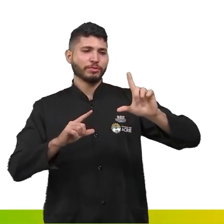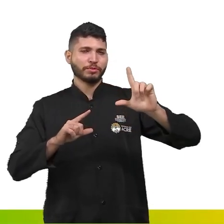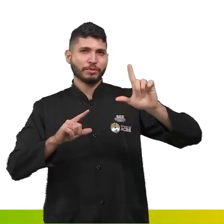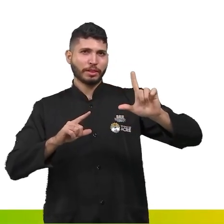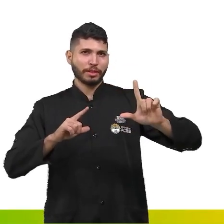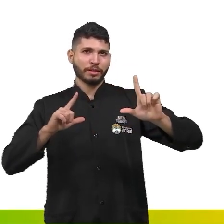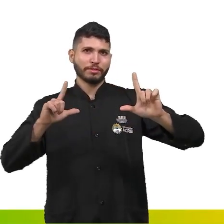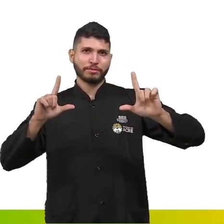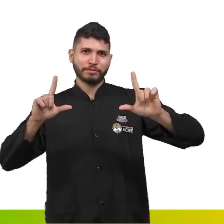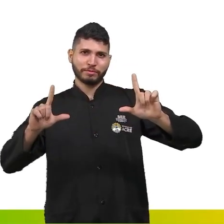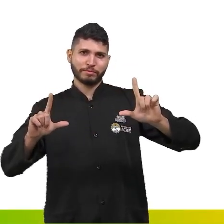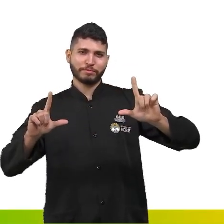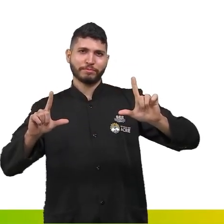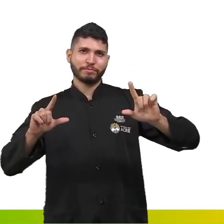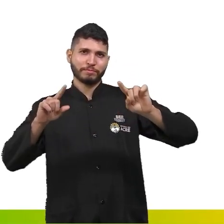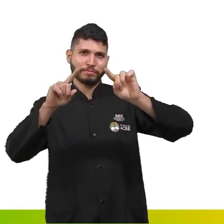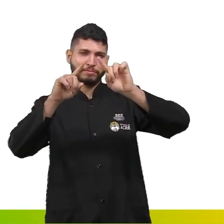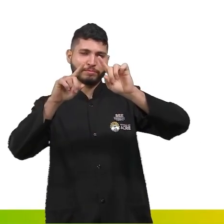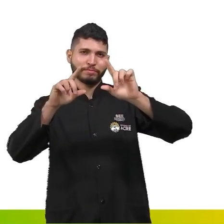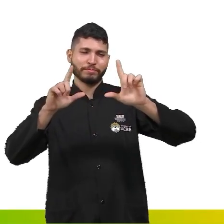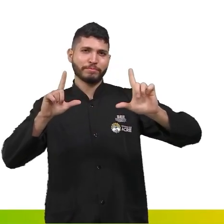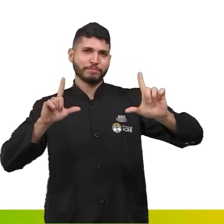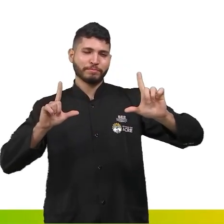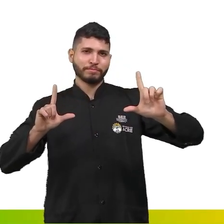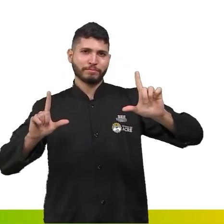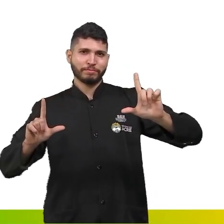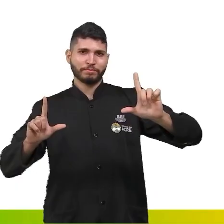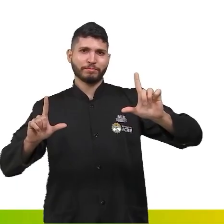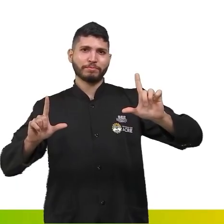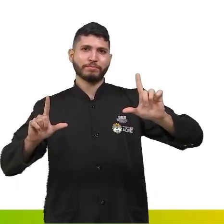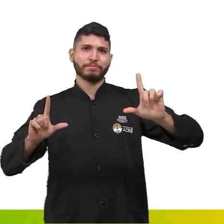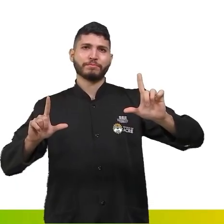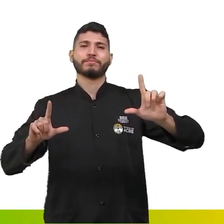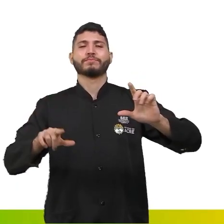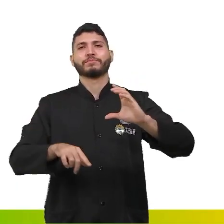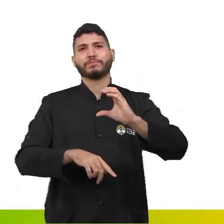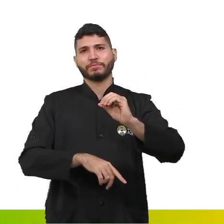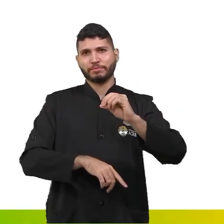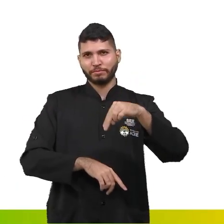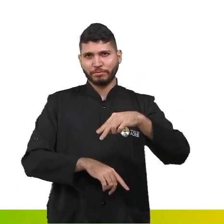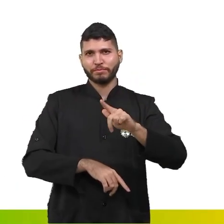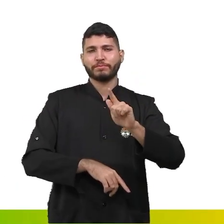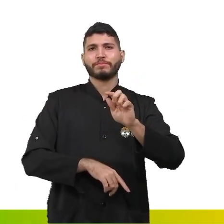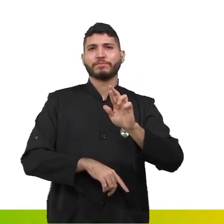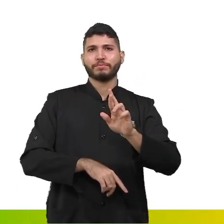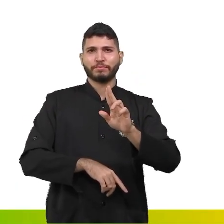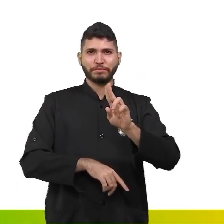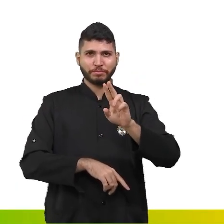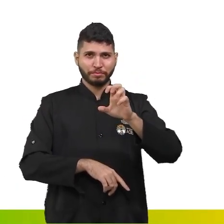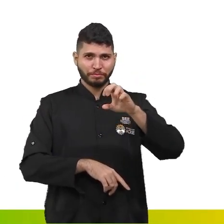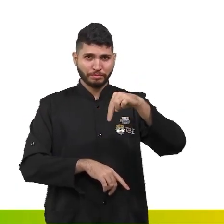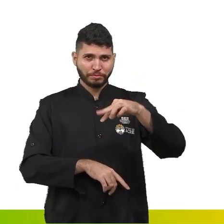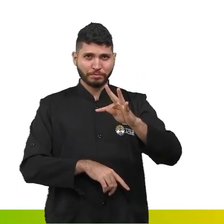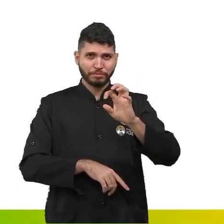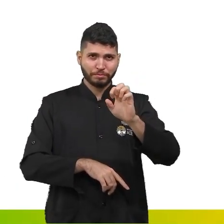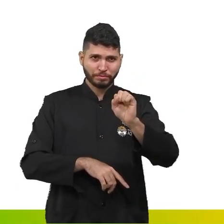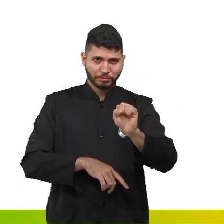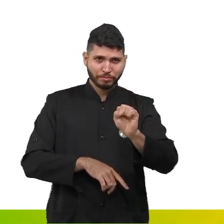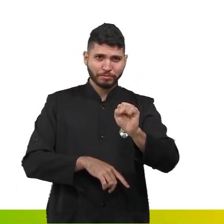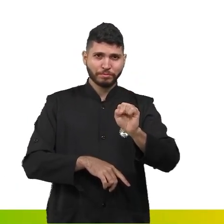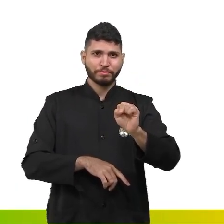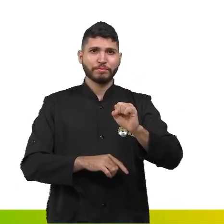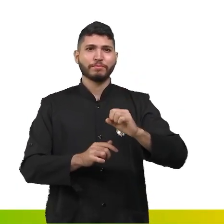sempre entre eles. Lado entre eles são congruentes. Então, nós temos aqui o